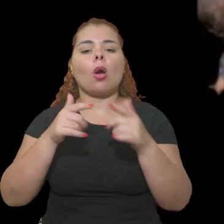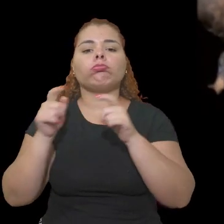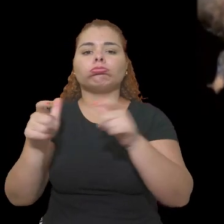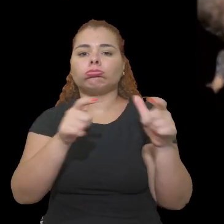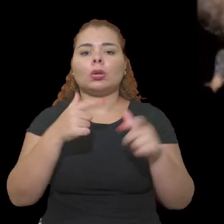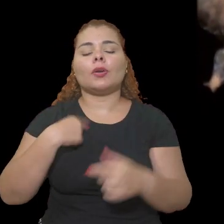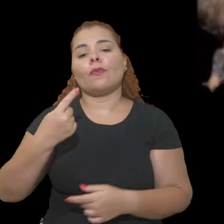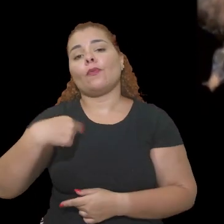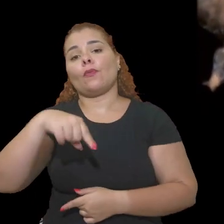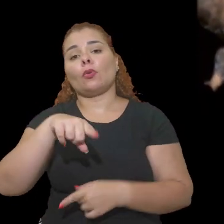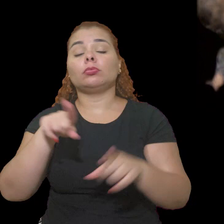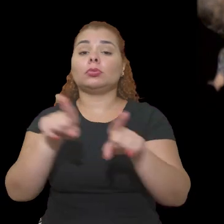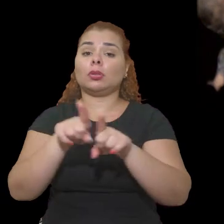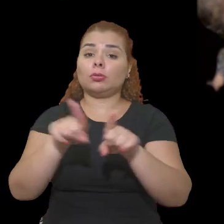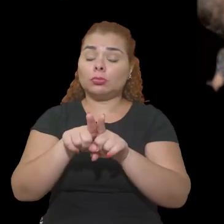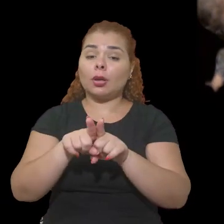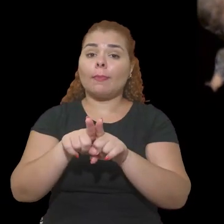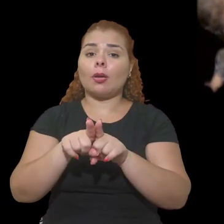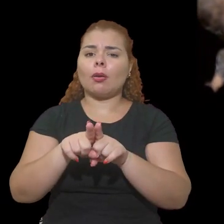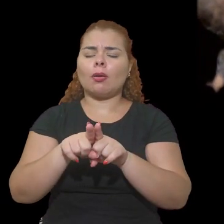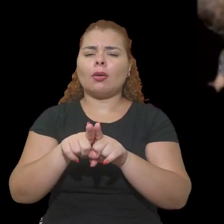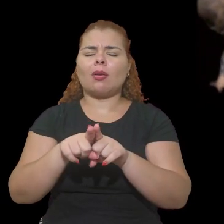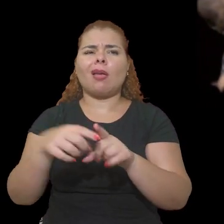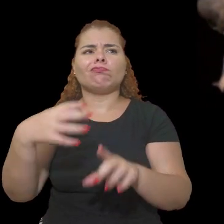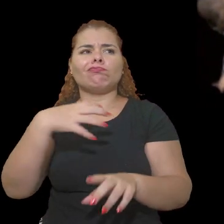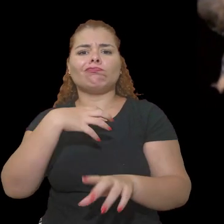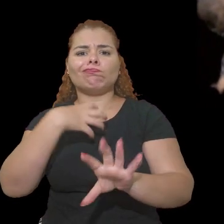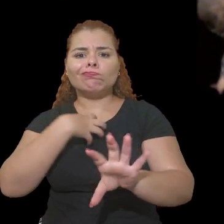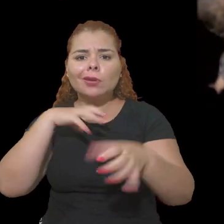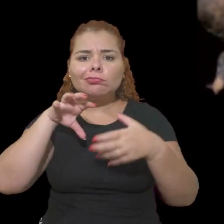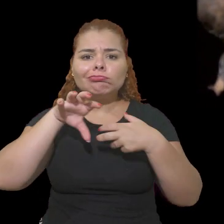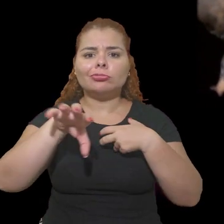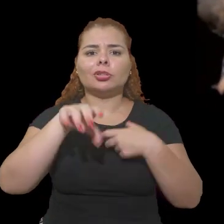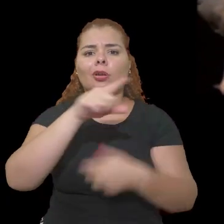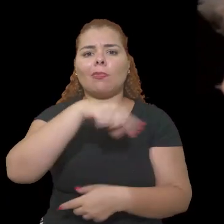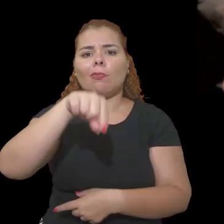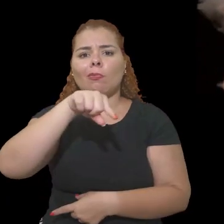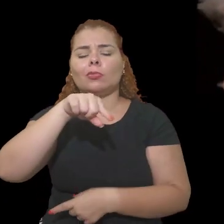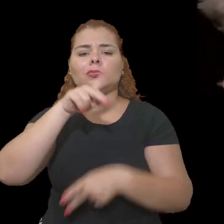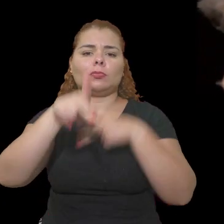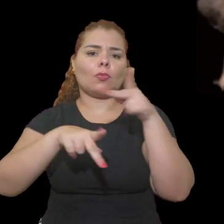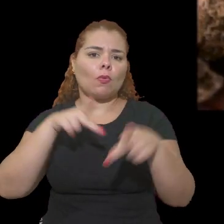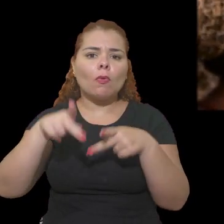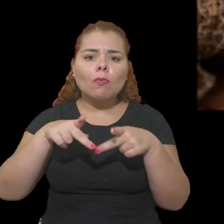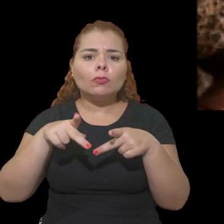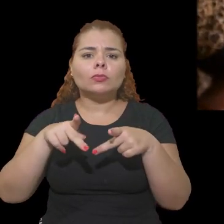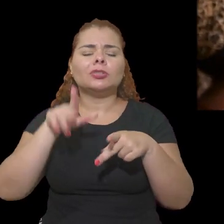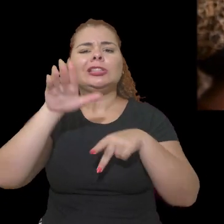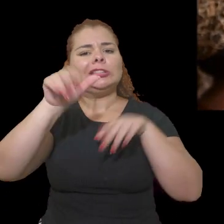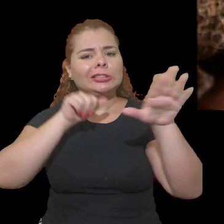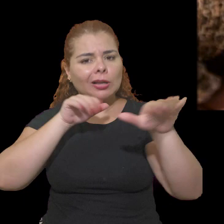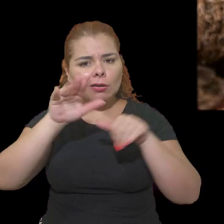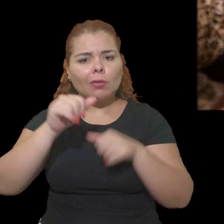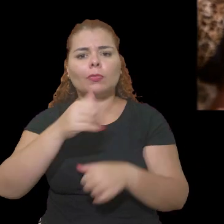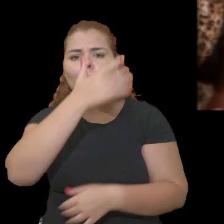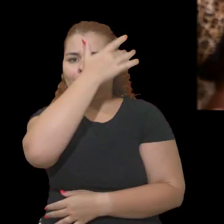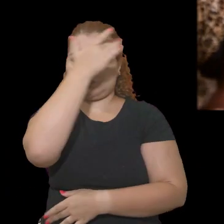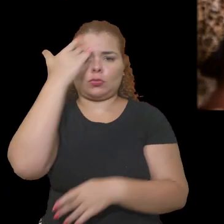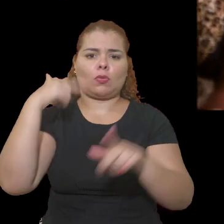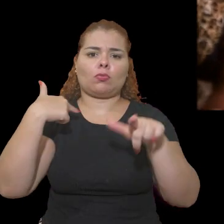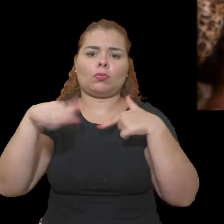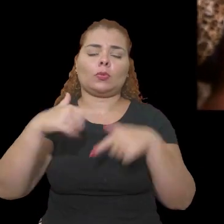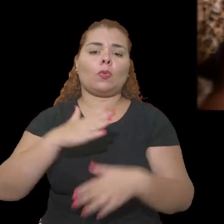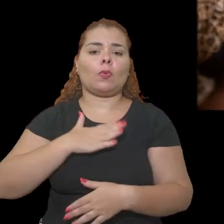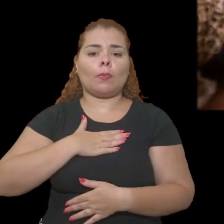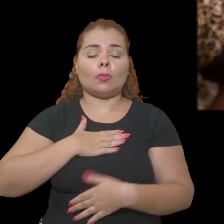tiver e eu também vou me colocar no lugar de estar atuando, trazendo esse povo junto comigo. Então, hoje eu tenho uma produtora,